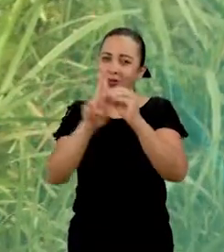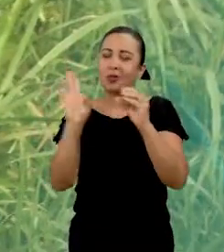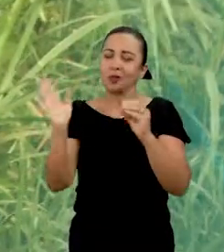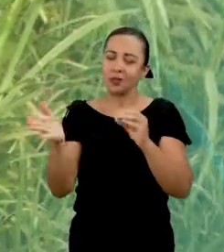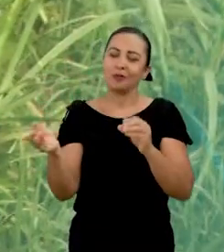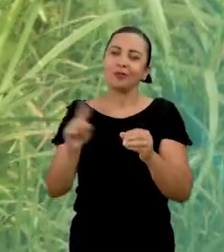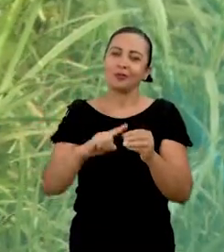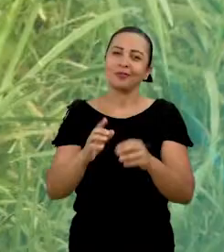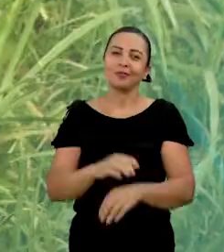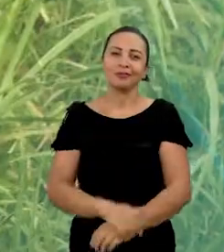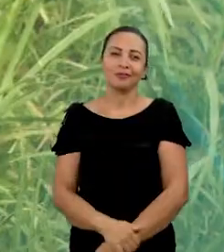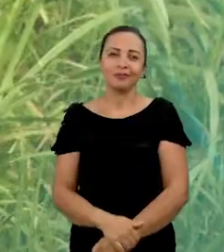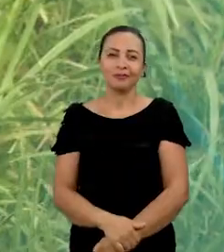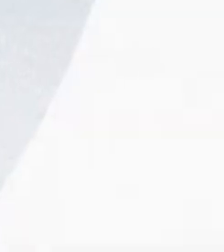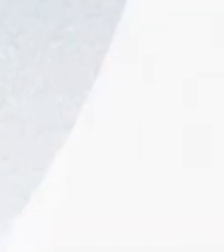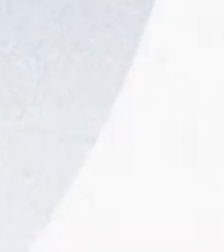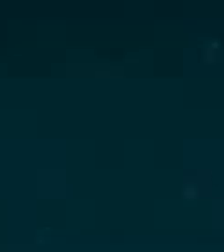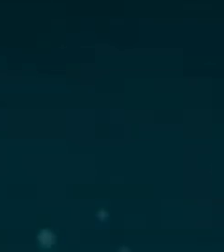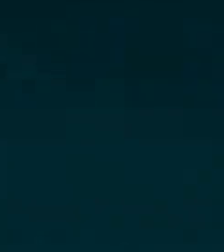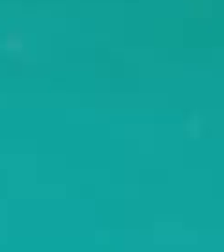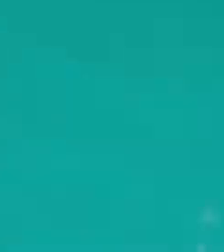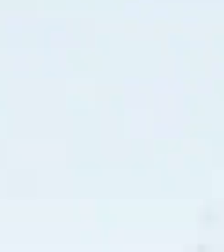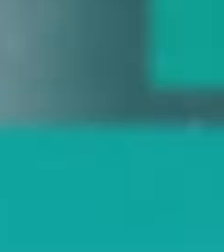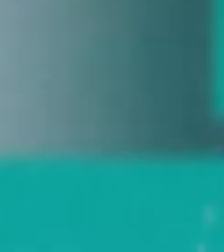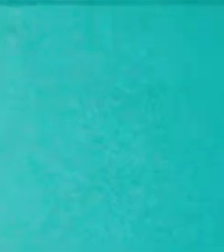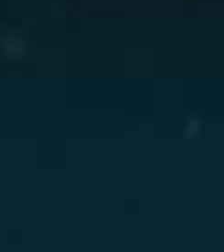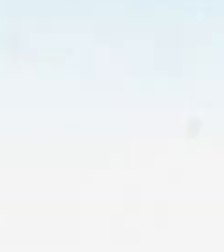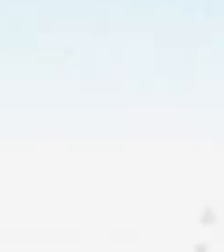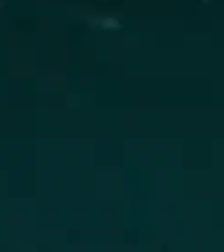intervalo, a Univerciência volta já já.